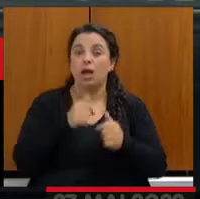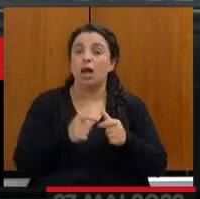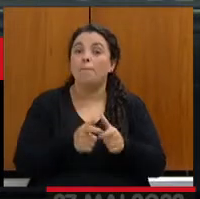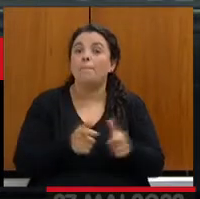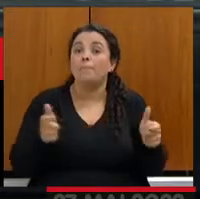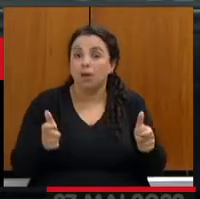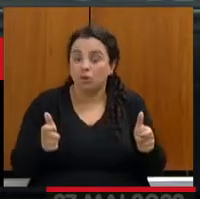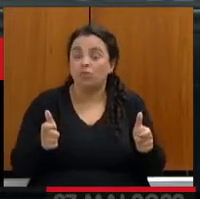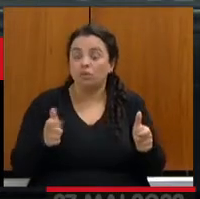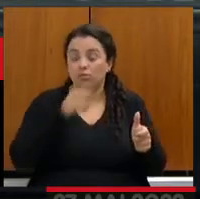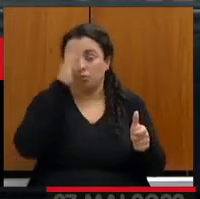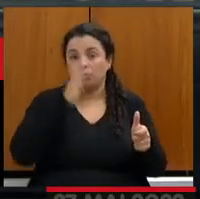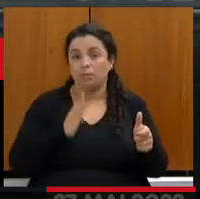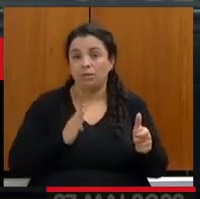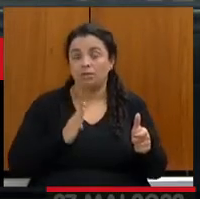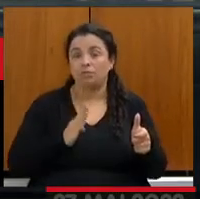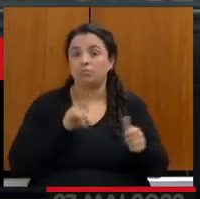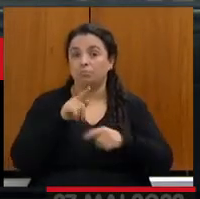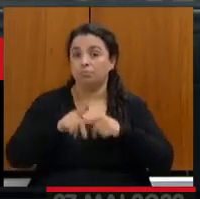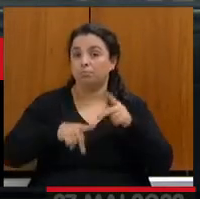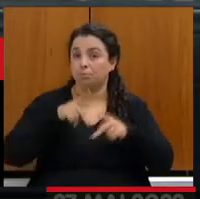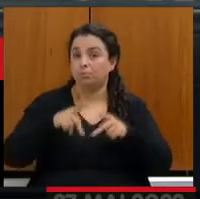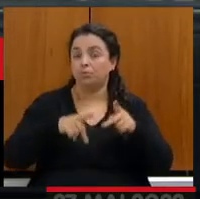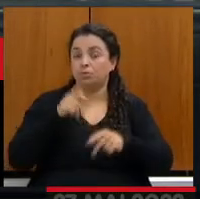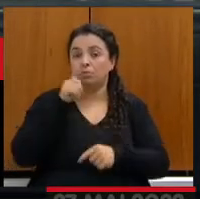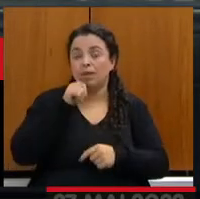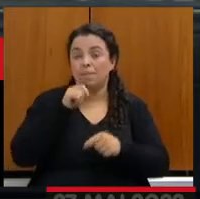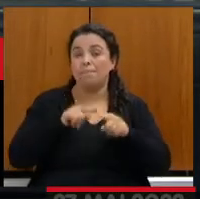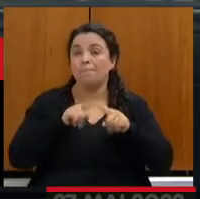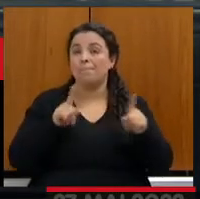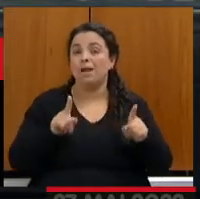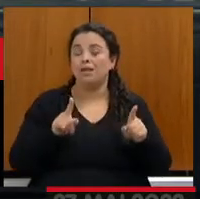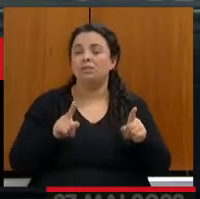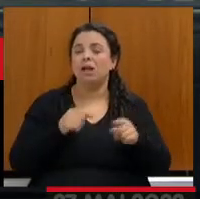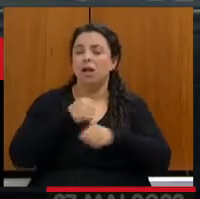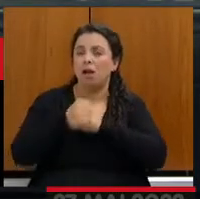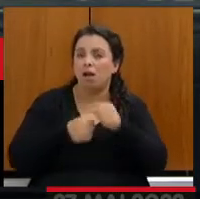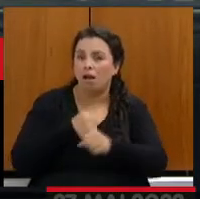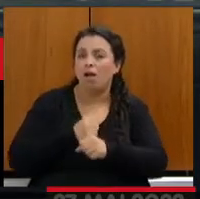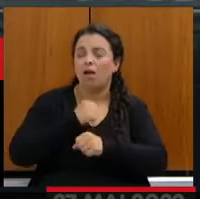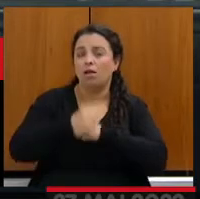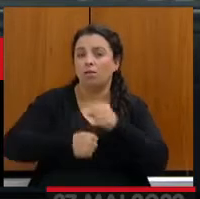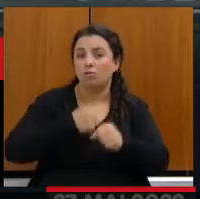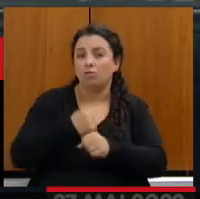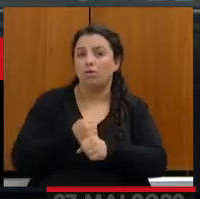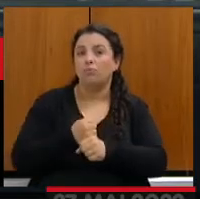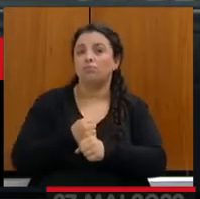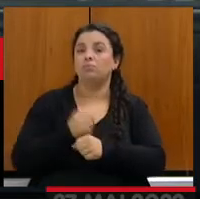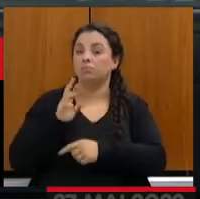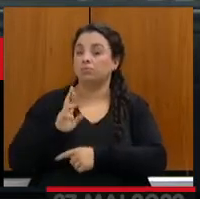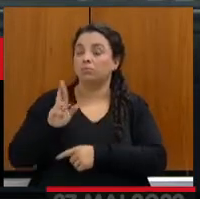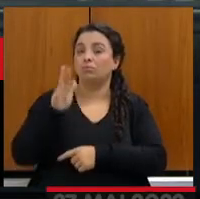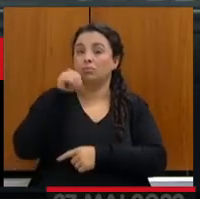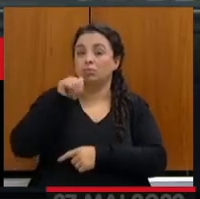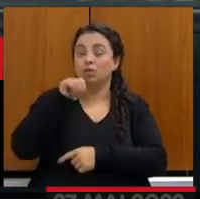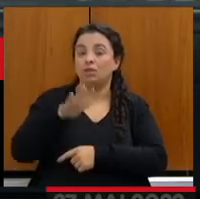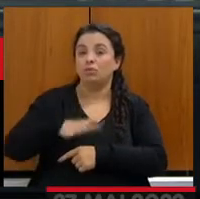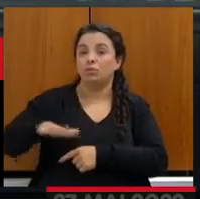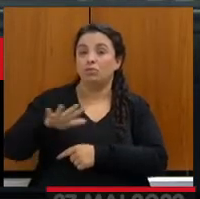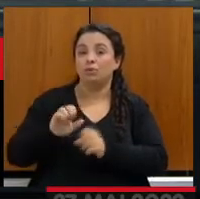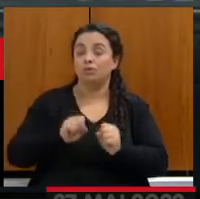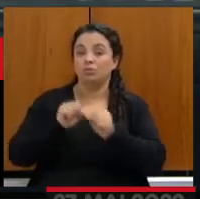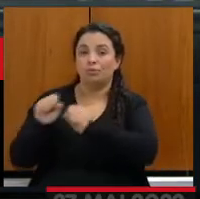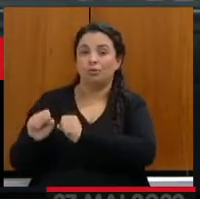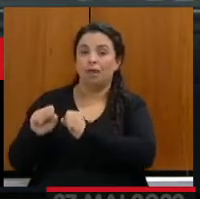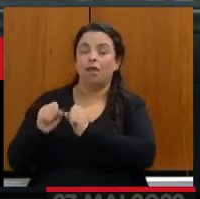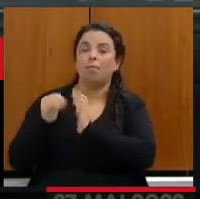confirmam ano após ano a sua baixa representatividade nos espaços de poder do cíveis federal